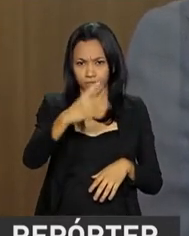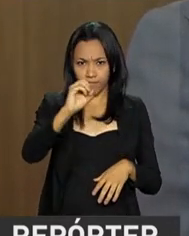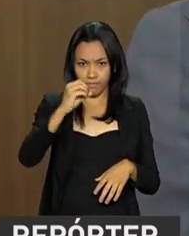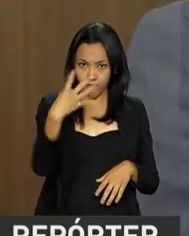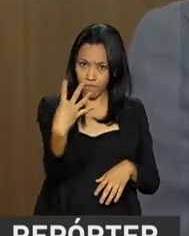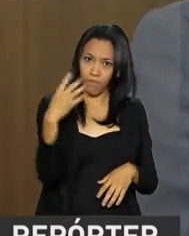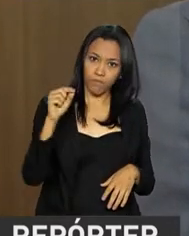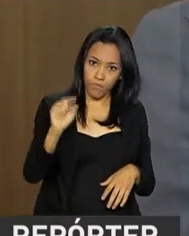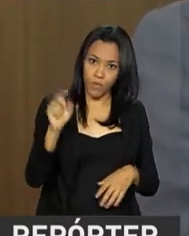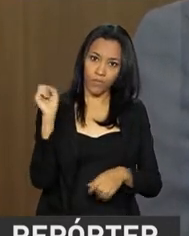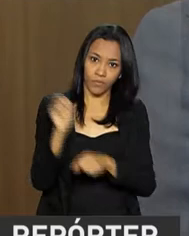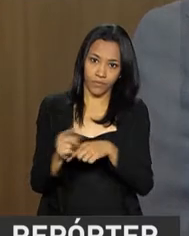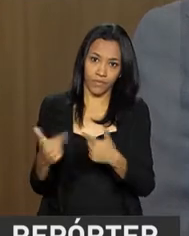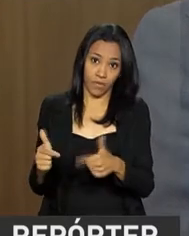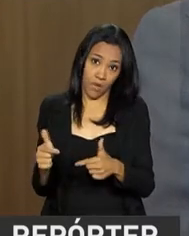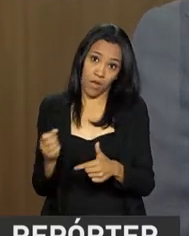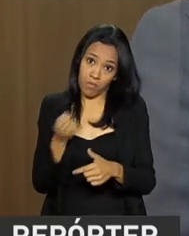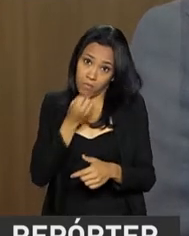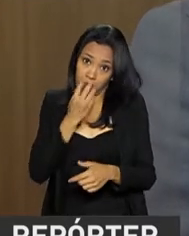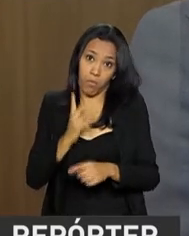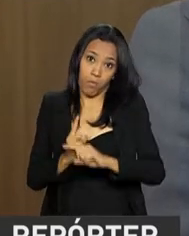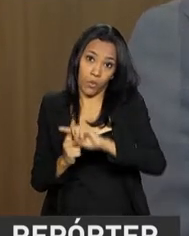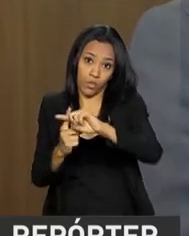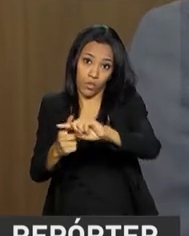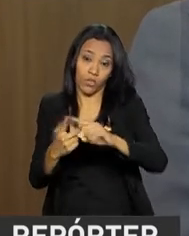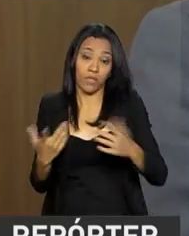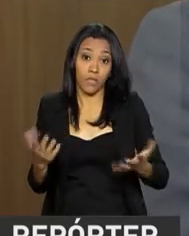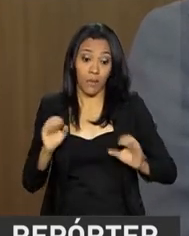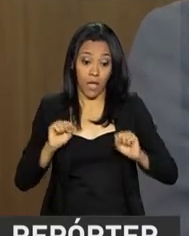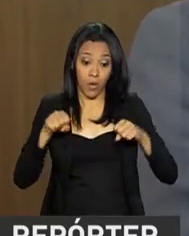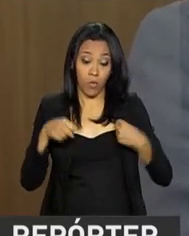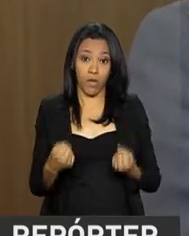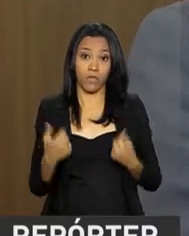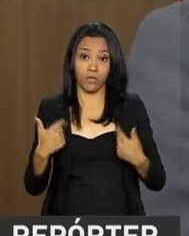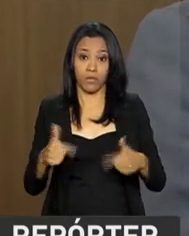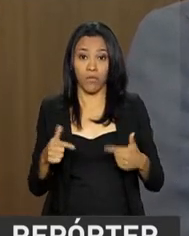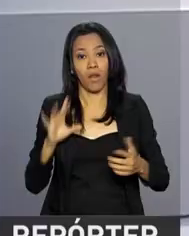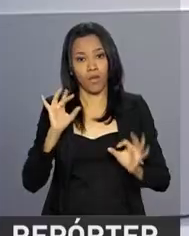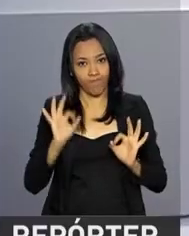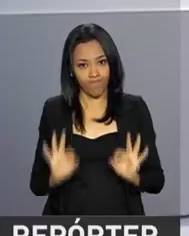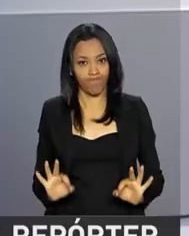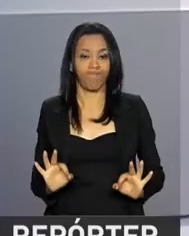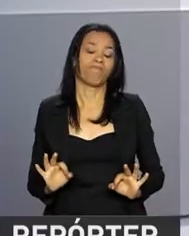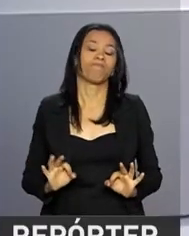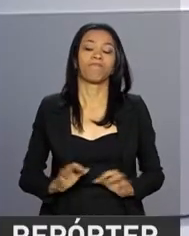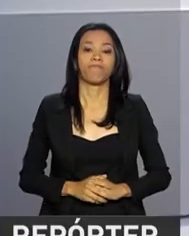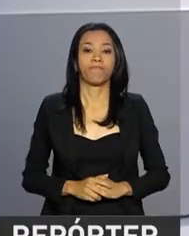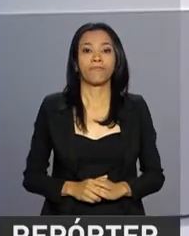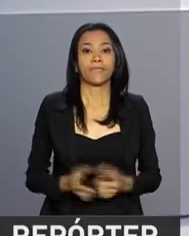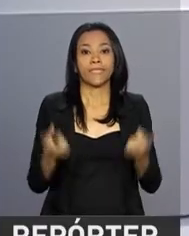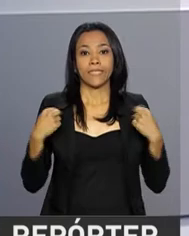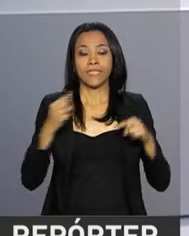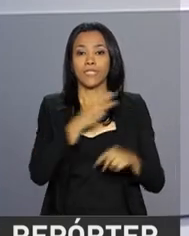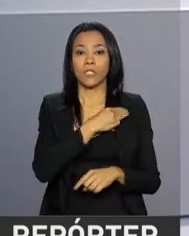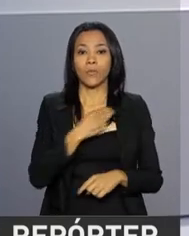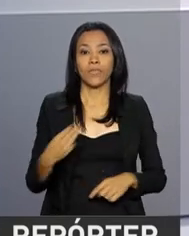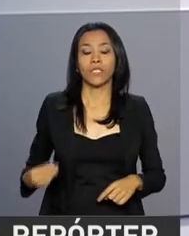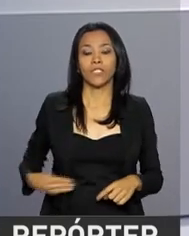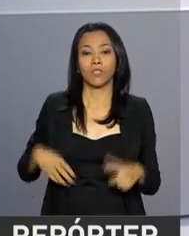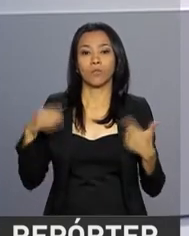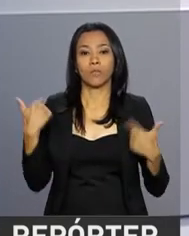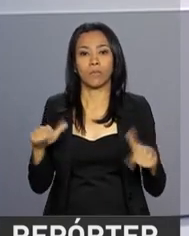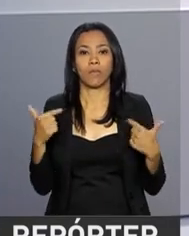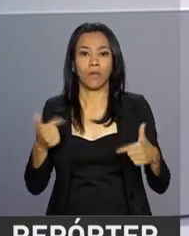postos de trabalho positivo então a recuperação do emprego já é uma realidade o ministro do trabalho explicou